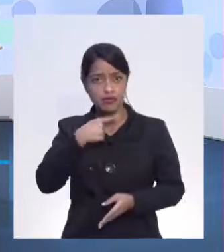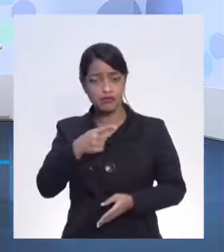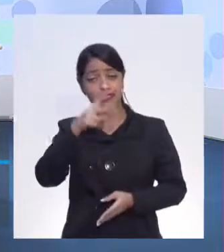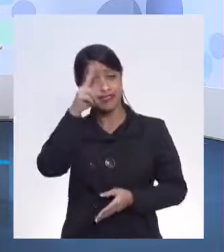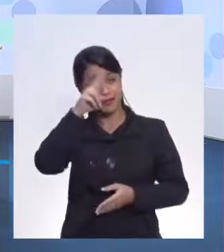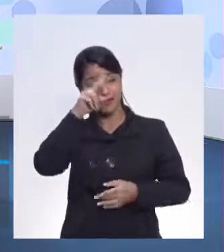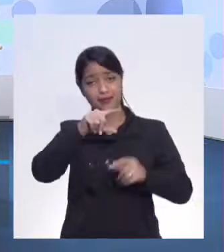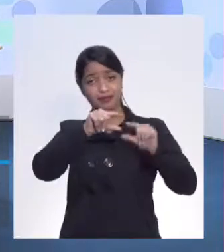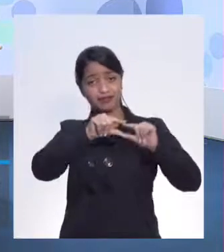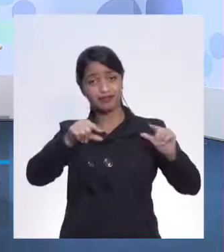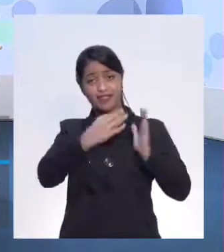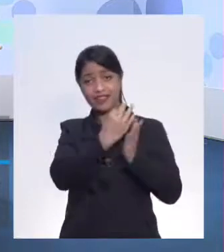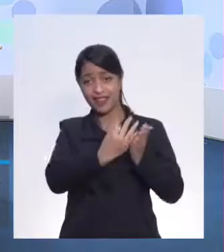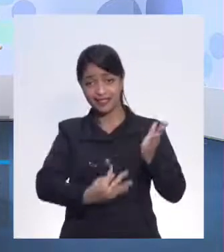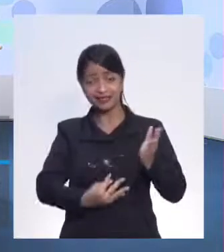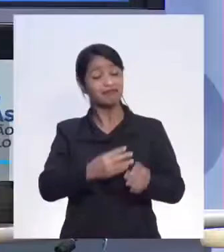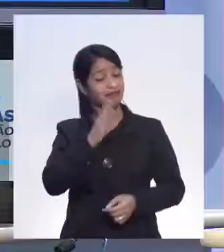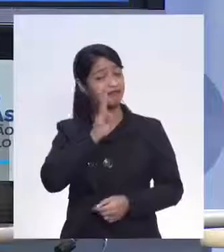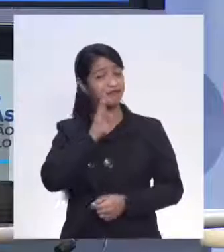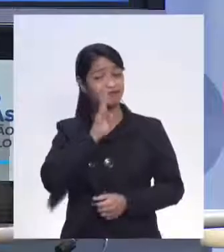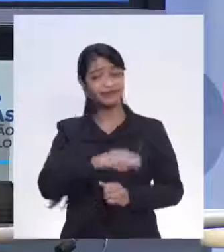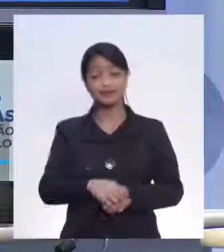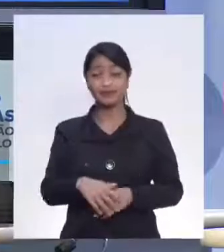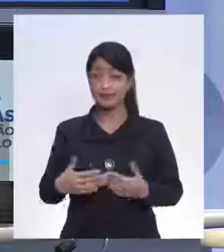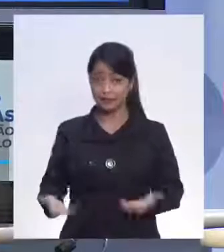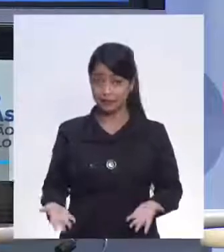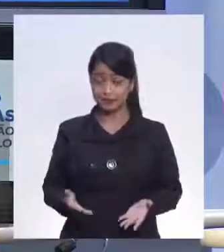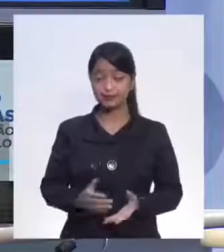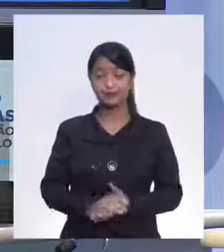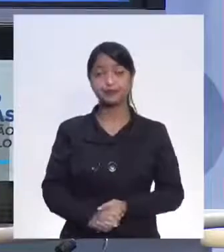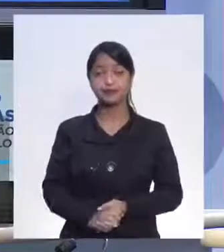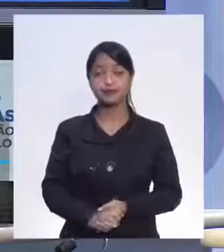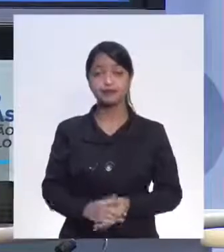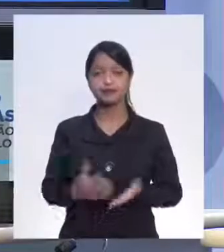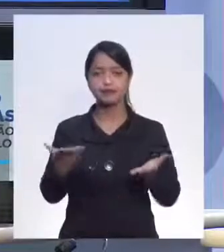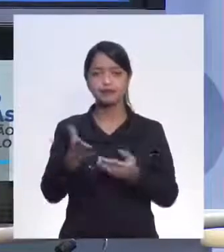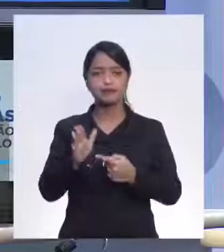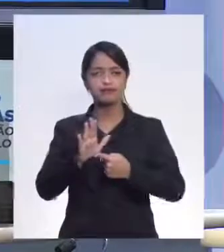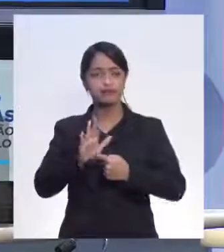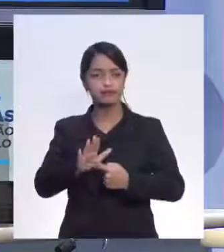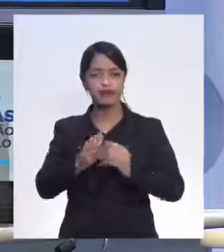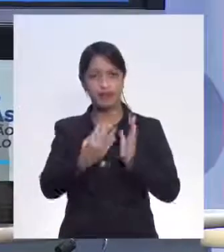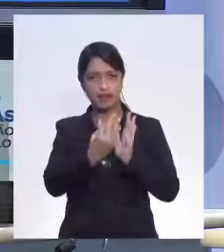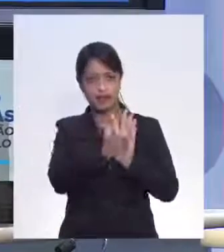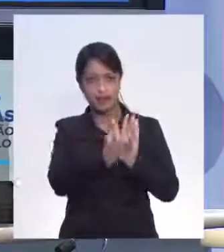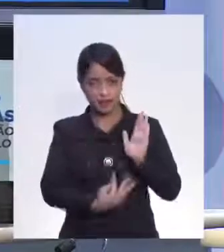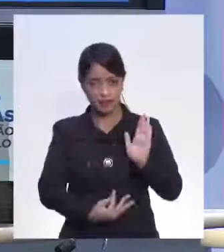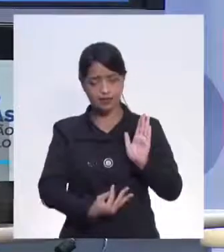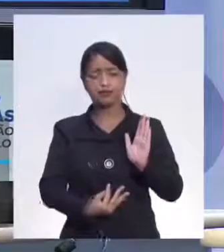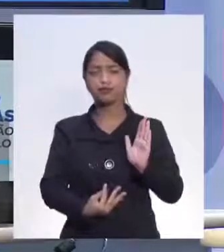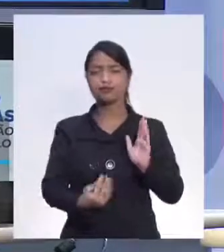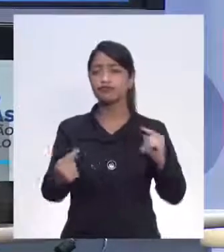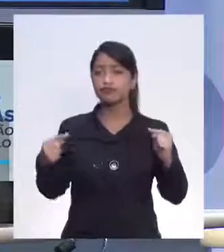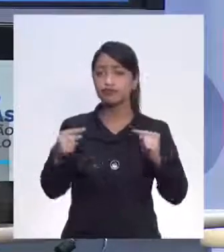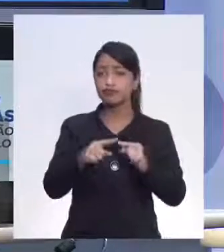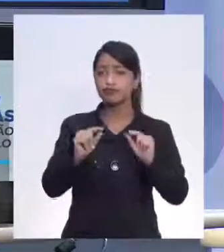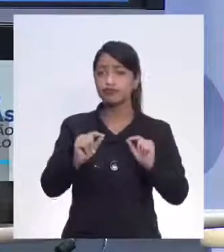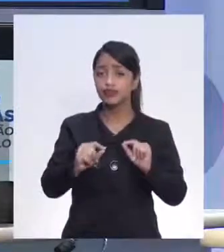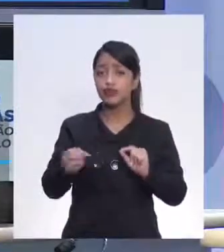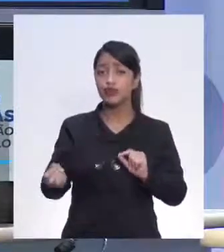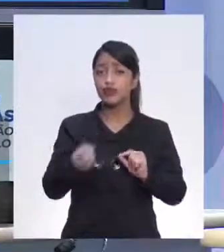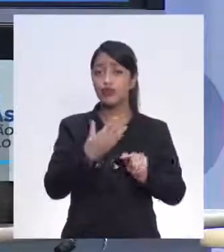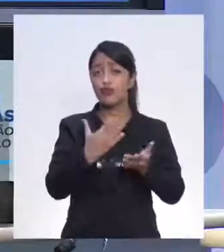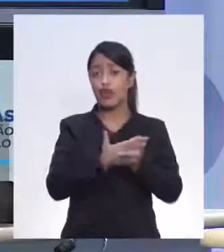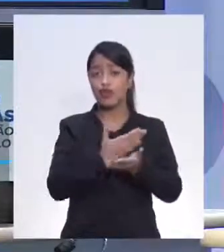legal. Olha, gente, esses textos que nós estamos trabalhando já fazem parte do novo caderno do aluno, do